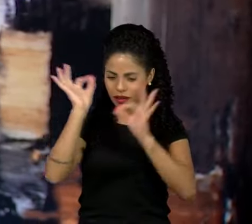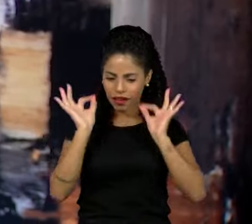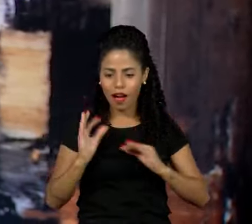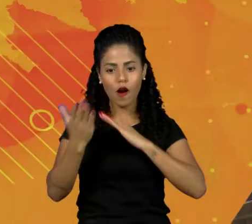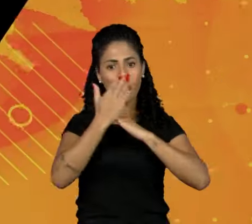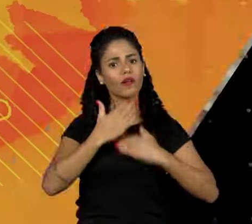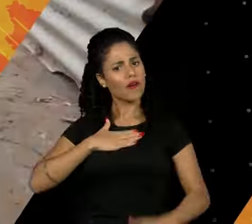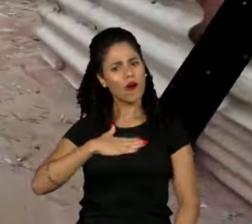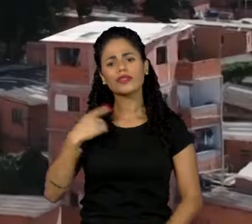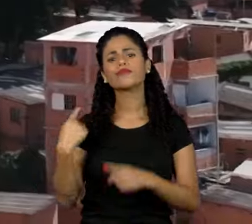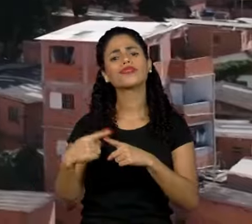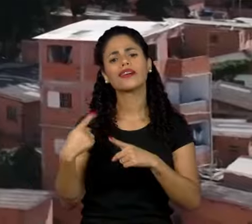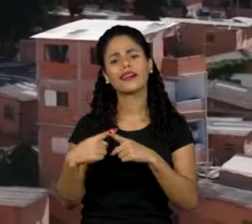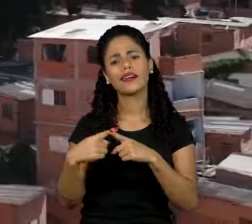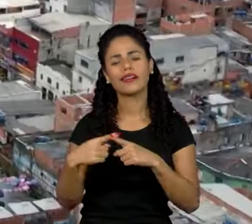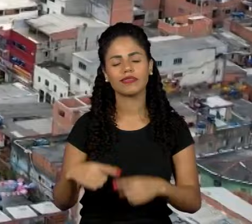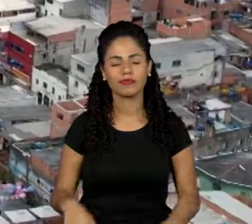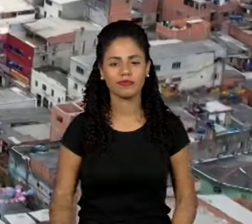tanto.